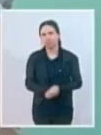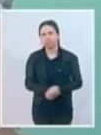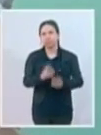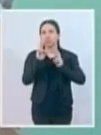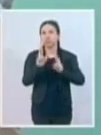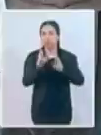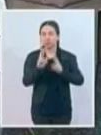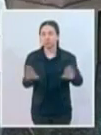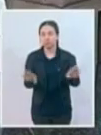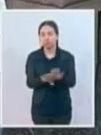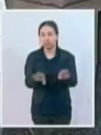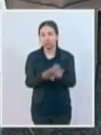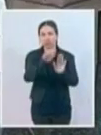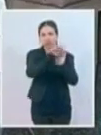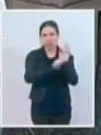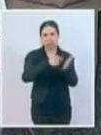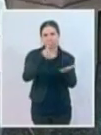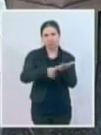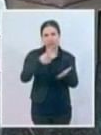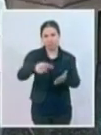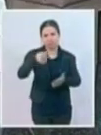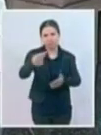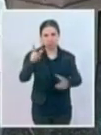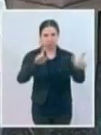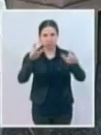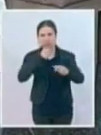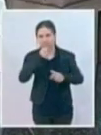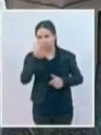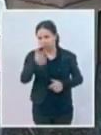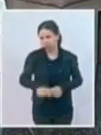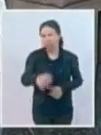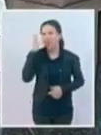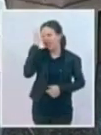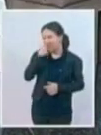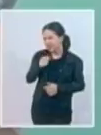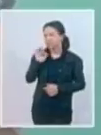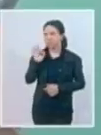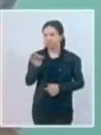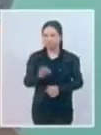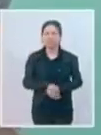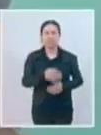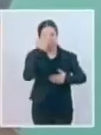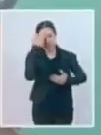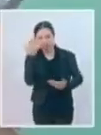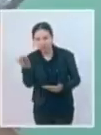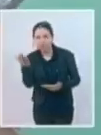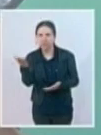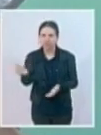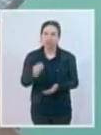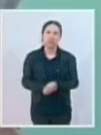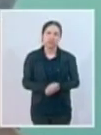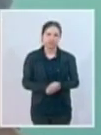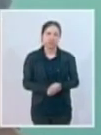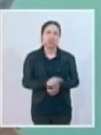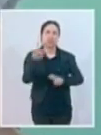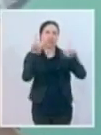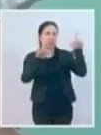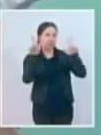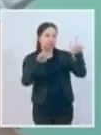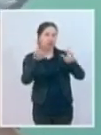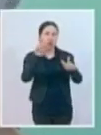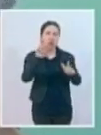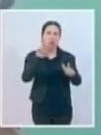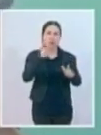já também uma agenda para um próximo programa. Ah, que lindo. É. Pessoal, agradeço muito a você, toda a produção aqui da TV Câmara, Ronaldo, Carlão,